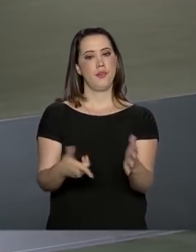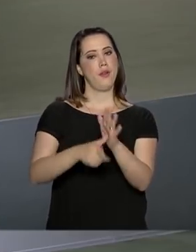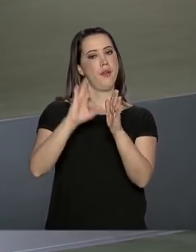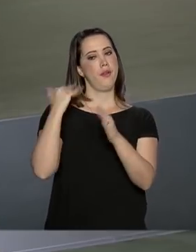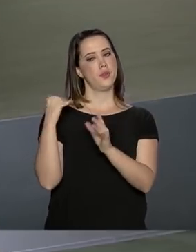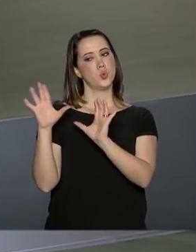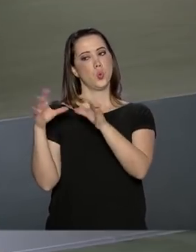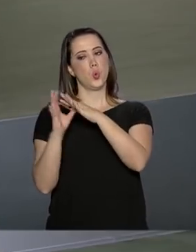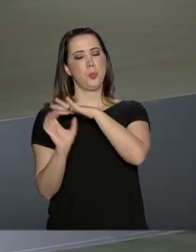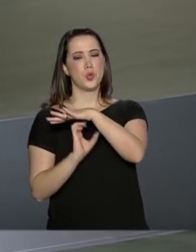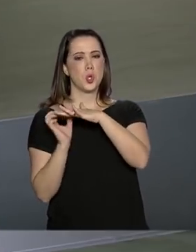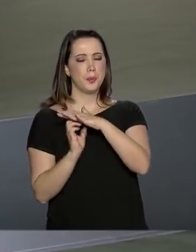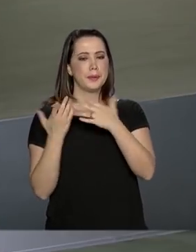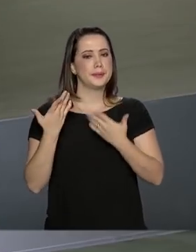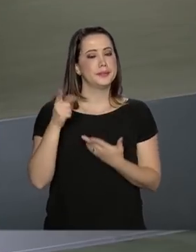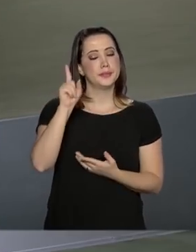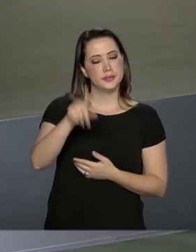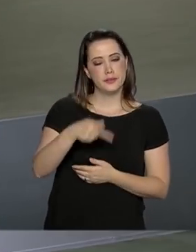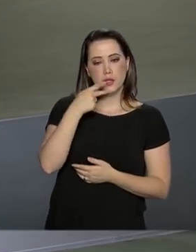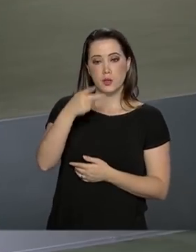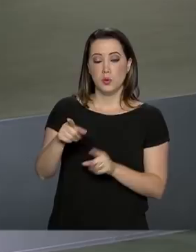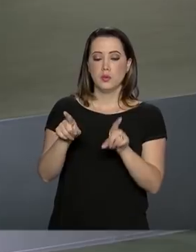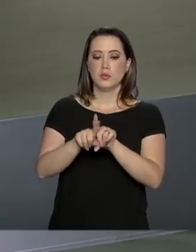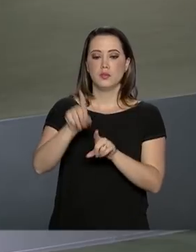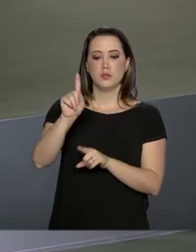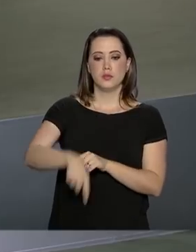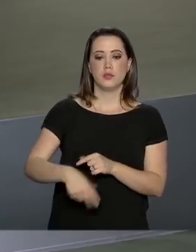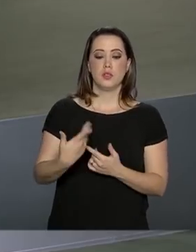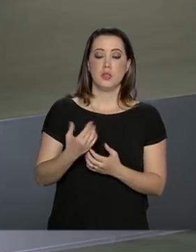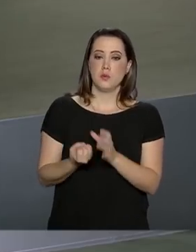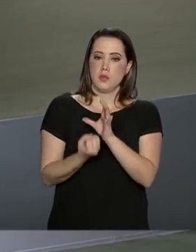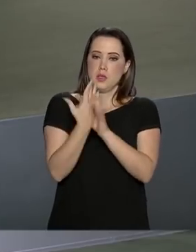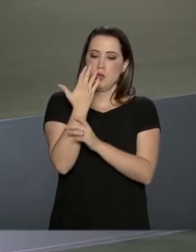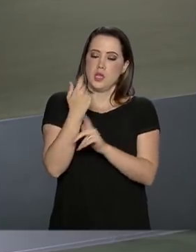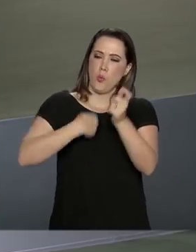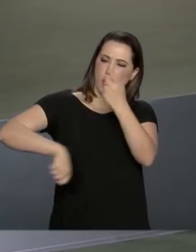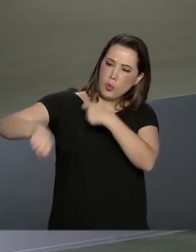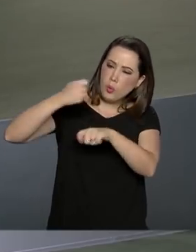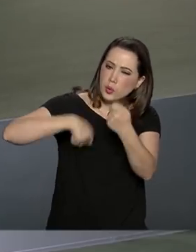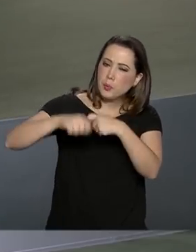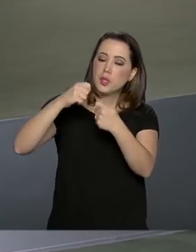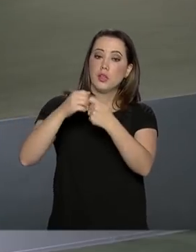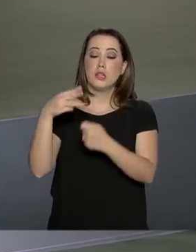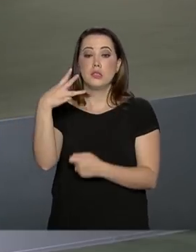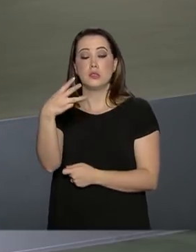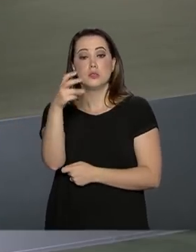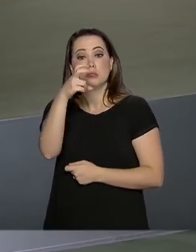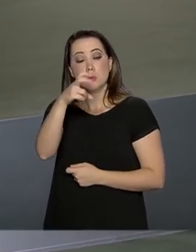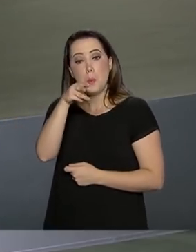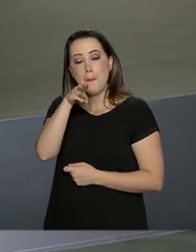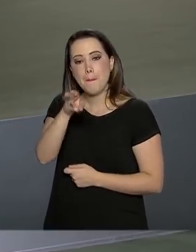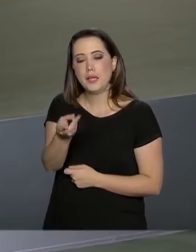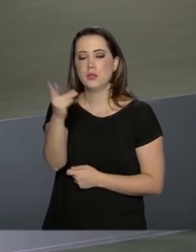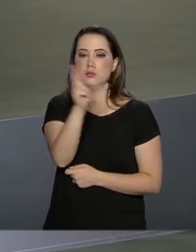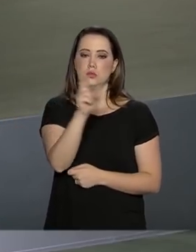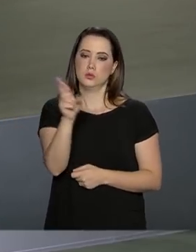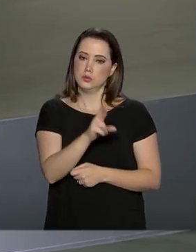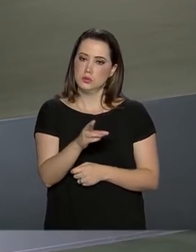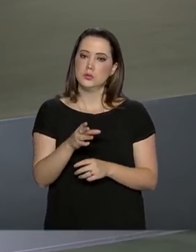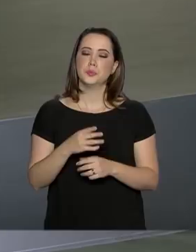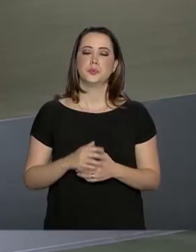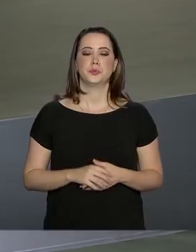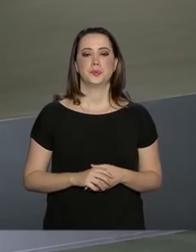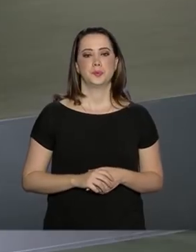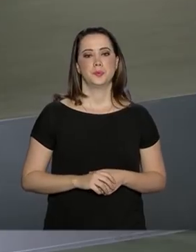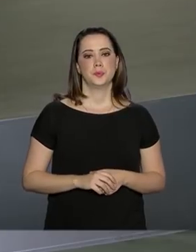mais de agências, o que, segundo o presidente, vai gerar uma economia de 35 milhões de reais aos